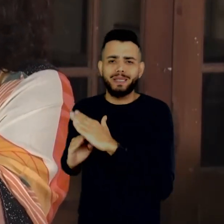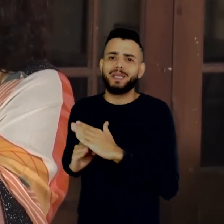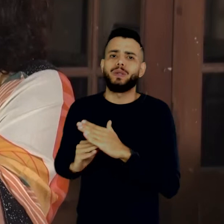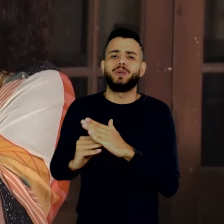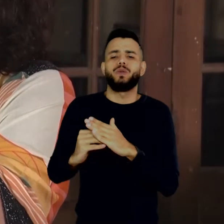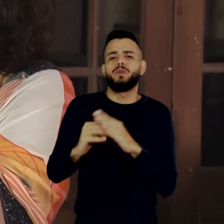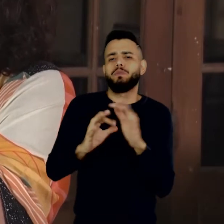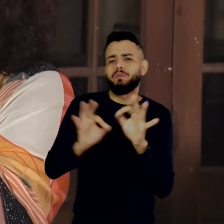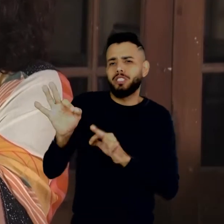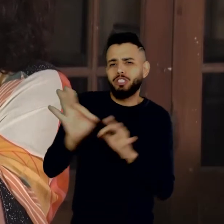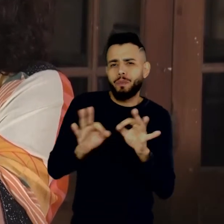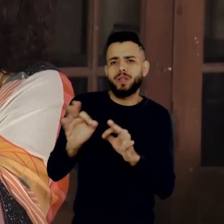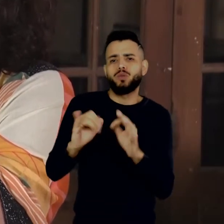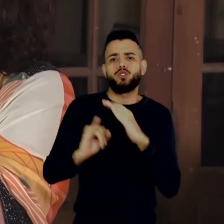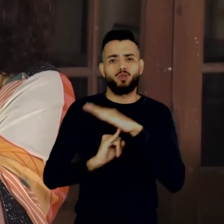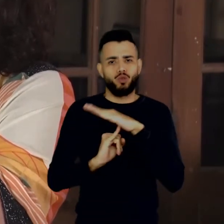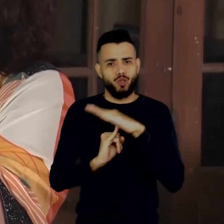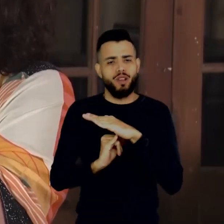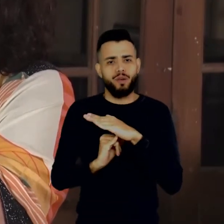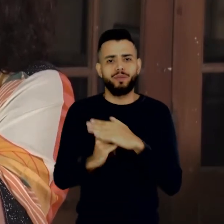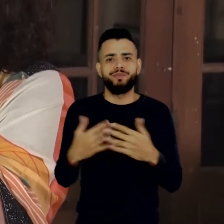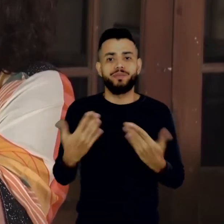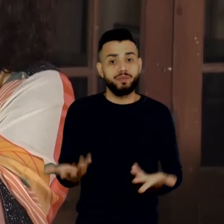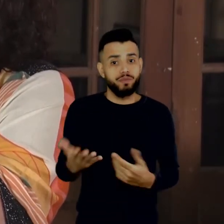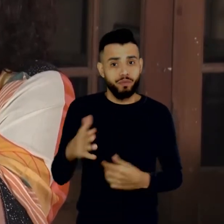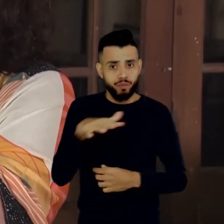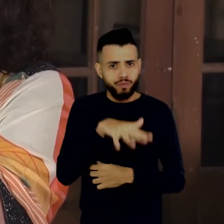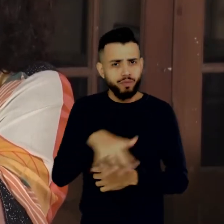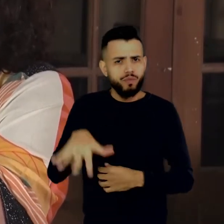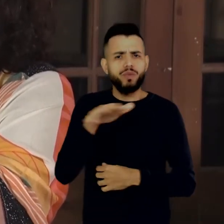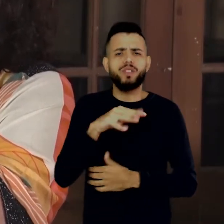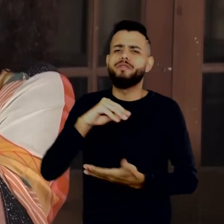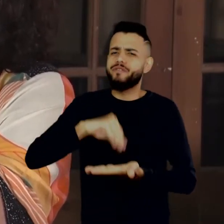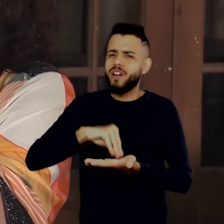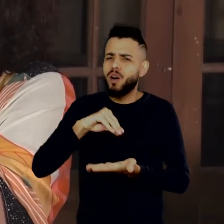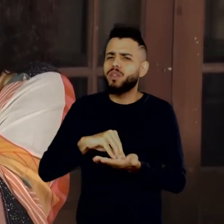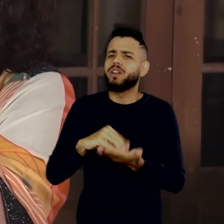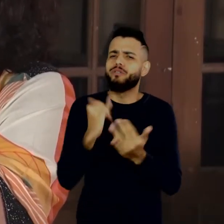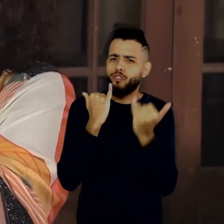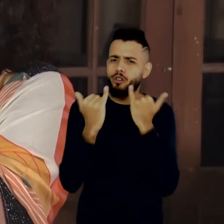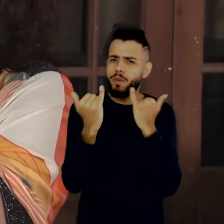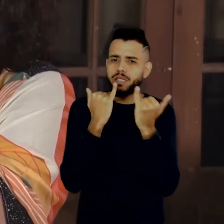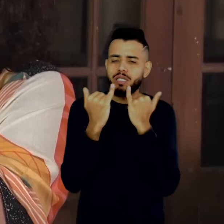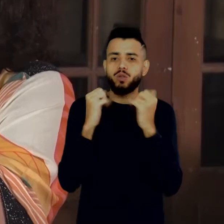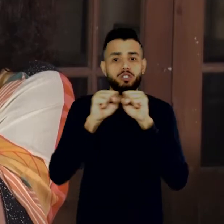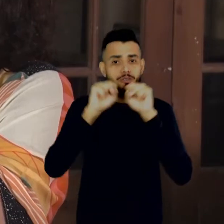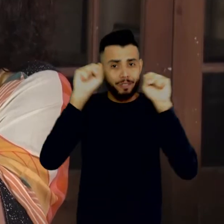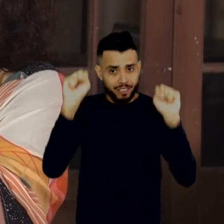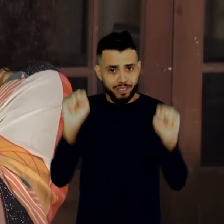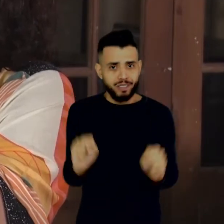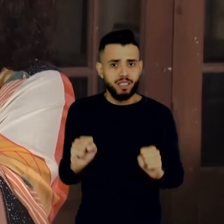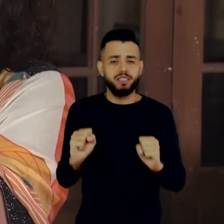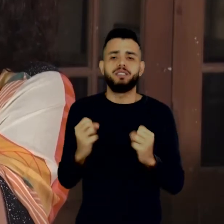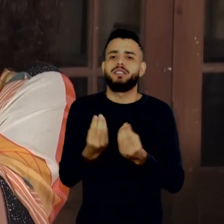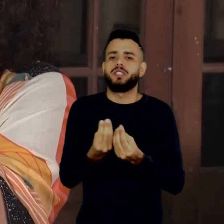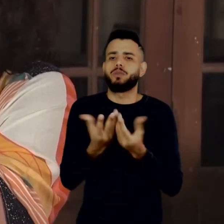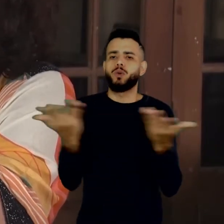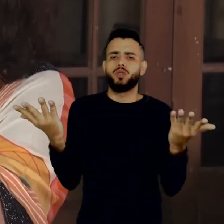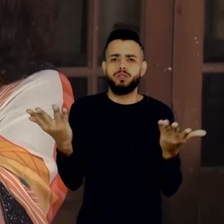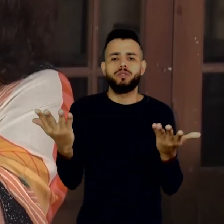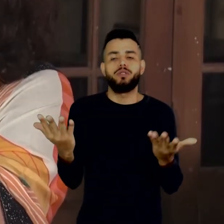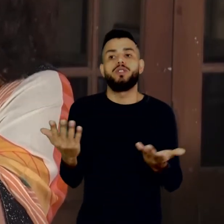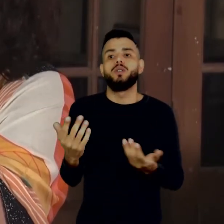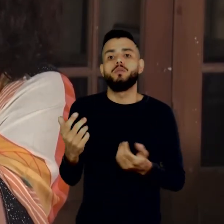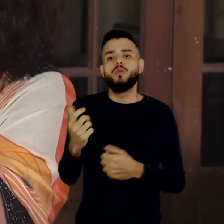de planejamento. De forma geral, existe pouca informação sistematizada e disponível sobre o perfil